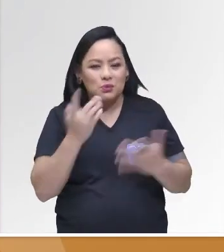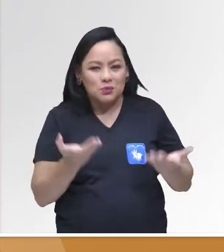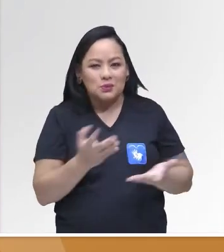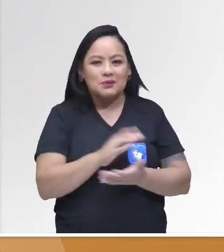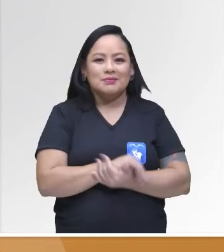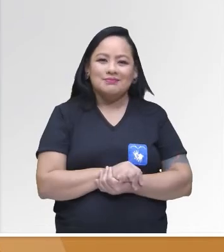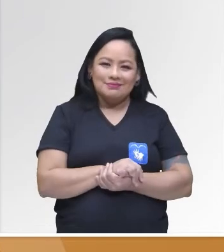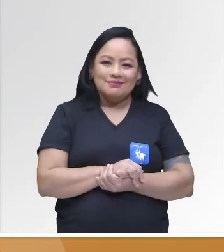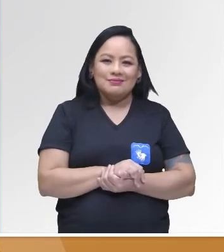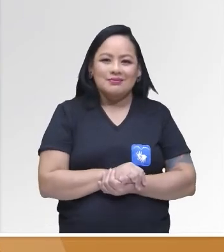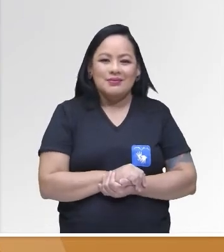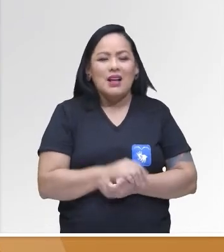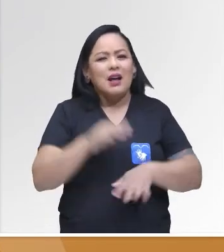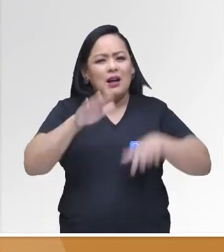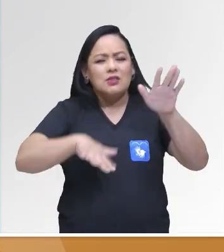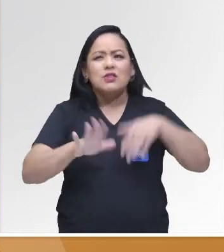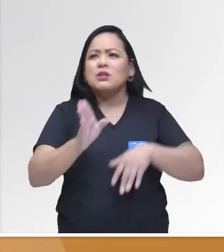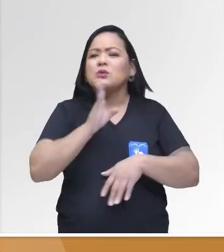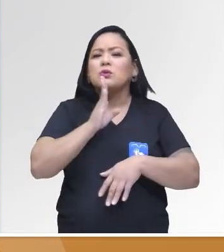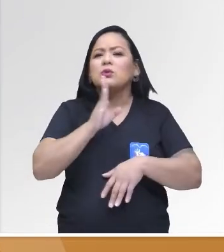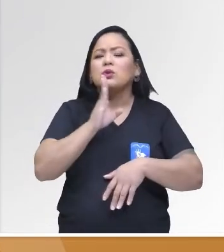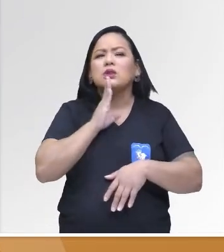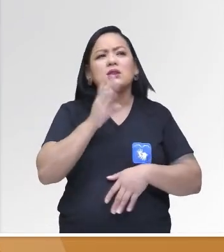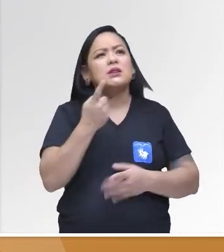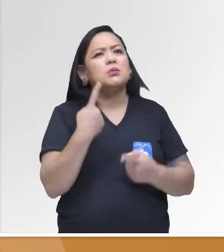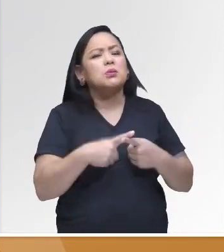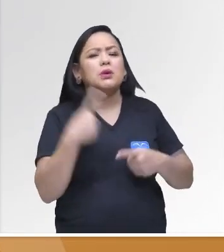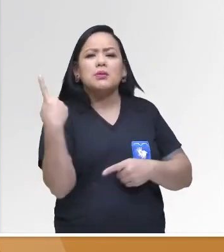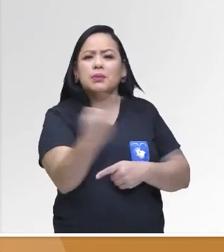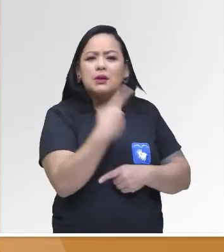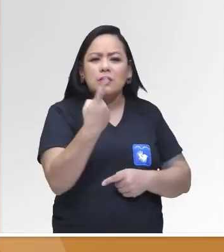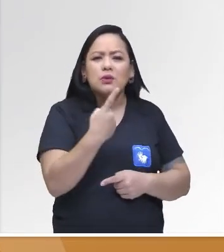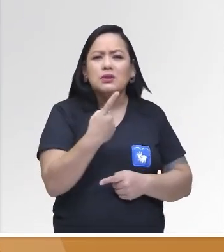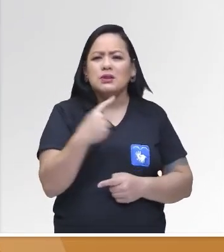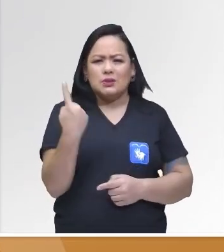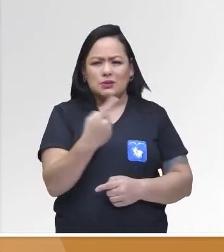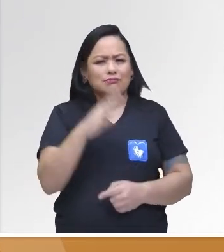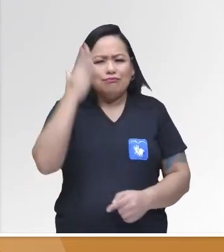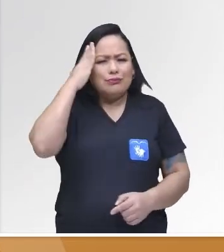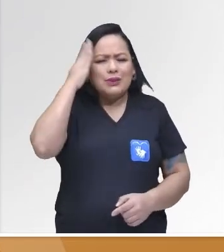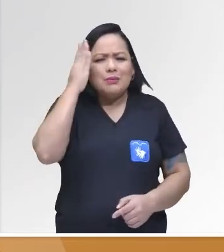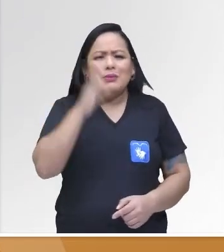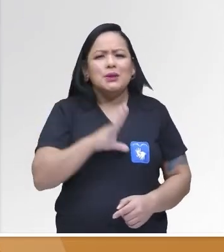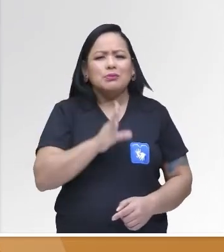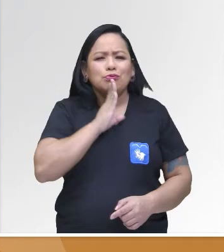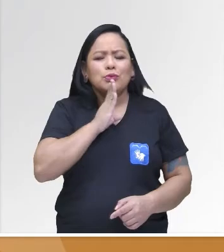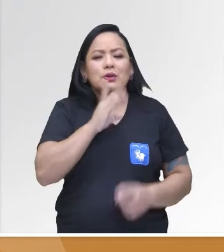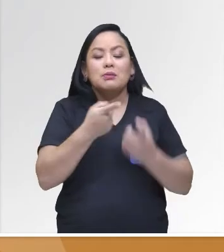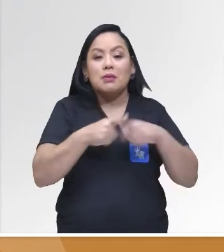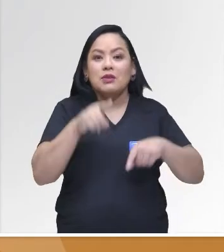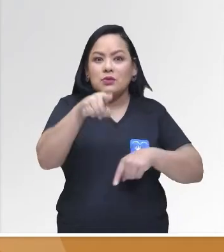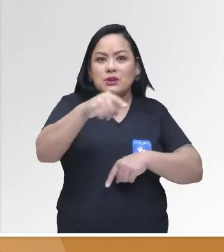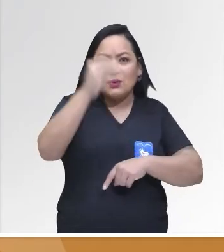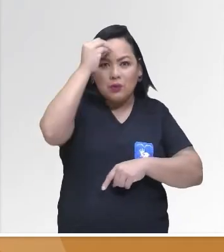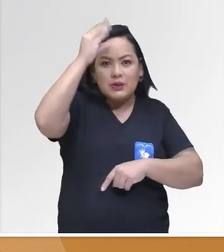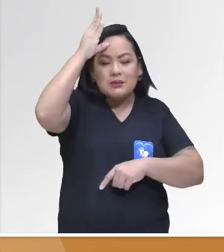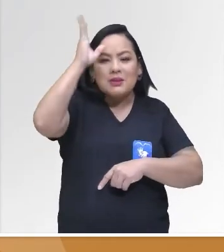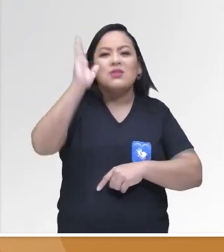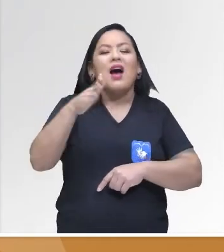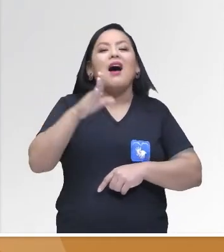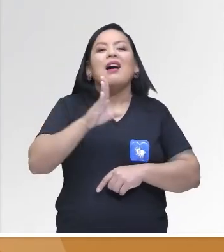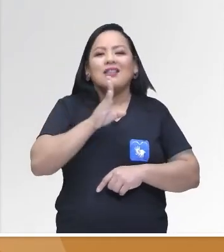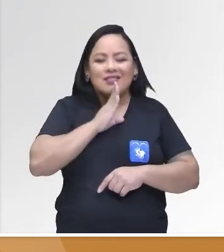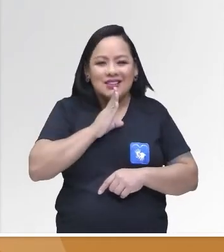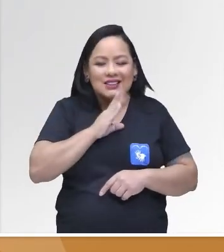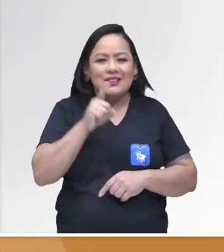Aí procuramos saber, conhecer, porque para nós é desconhecido. E quando você tem esse conhecimento, aí,